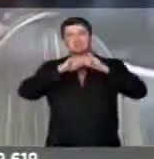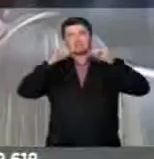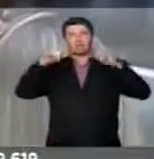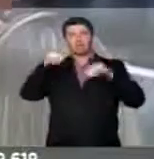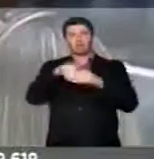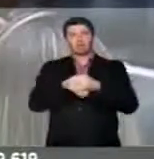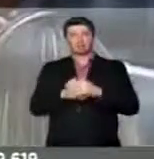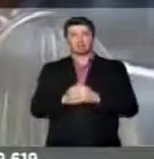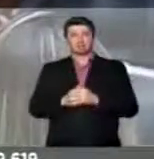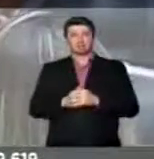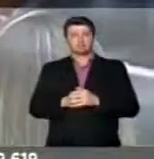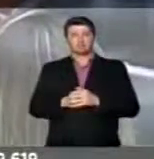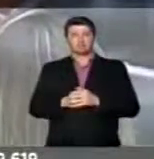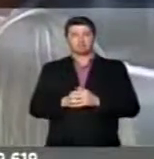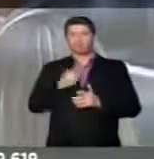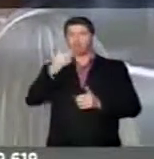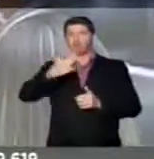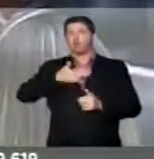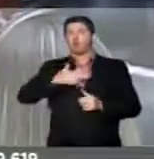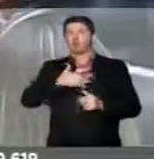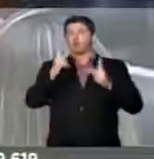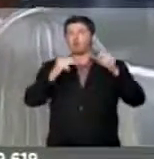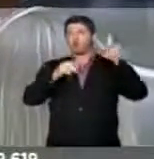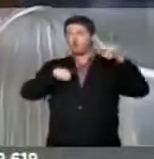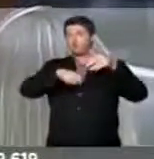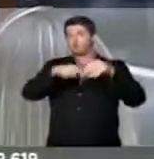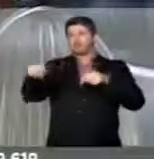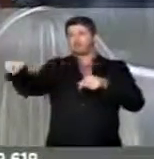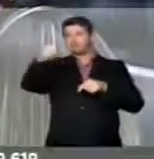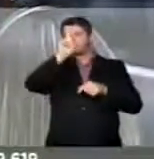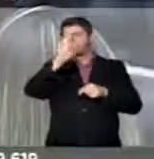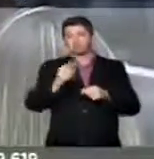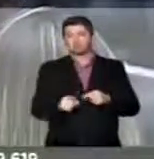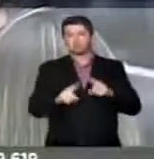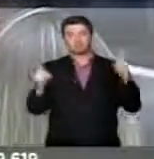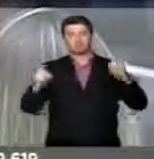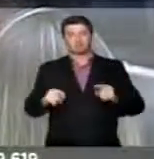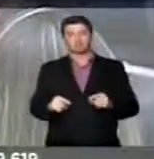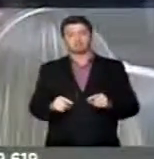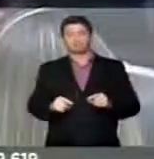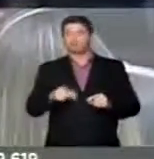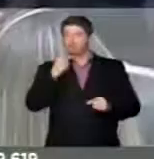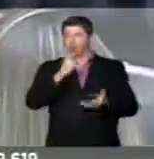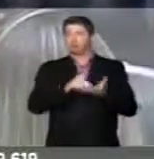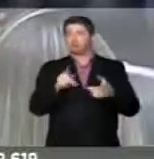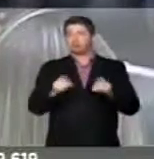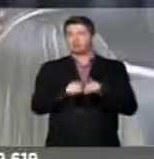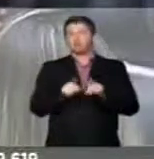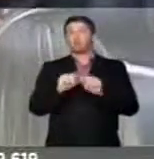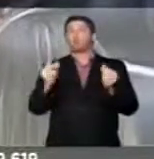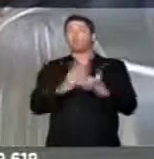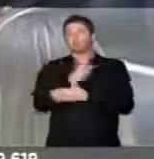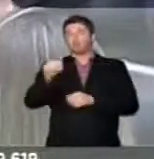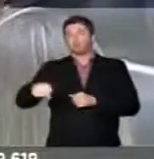eleitoral. Não me coloquem na mesma panela de todos vocês. Agora, falem a verdade sobre o que está